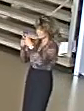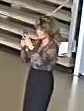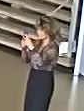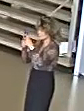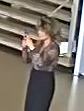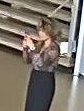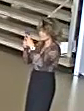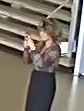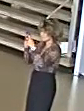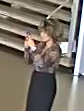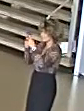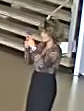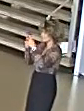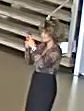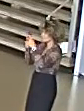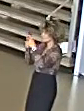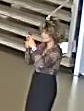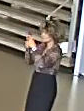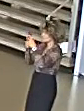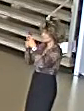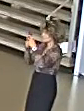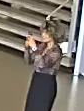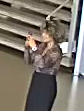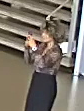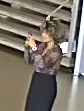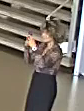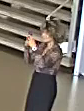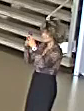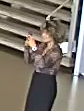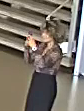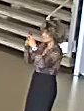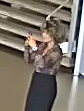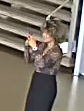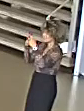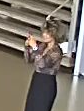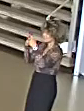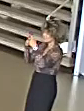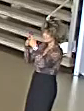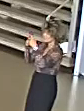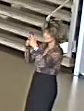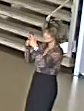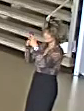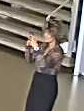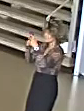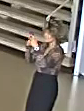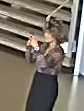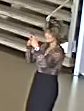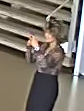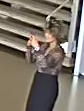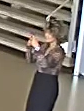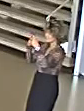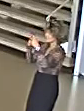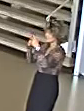Eu tinha preparado todo um discurso, Betão, né? Mas eu vou ler o meu discurso.